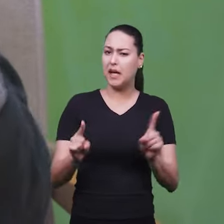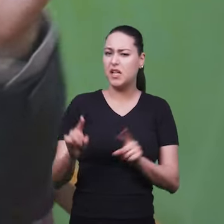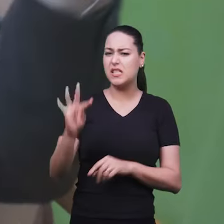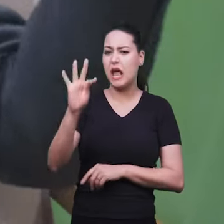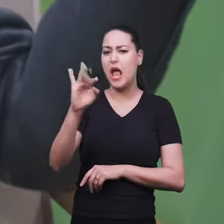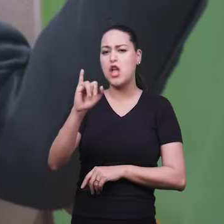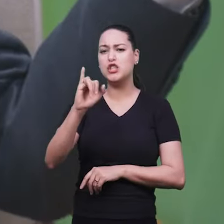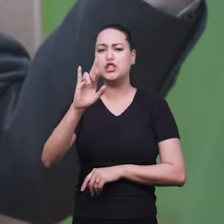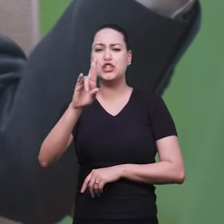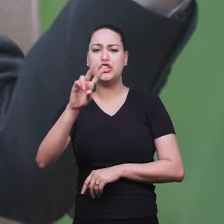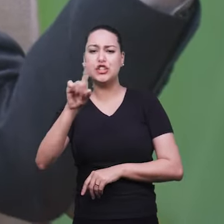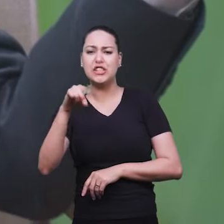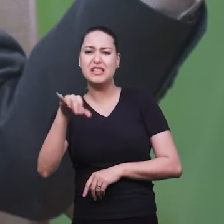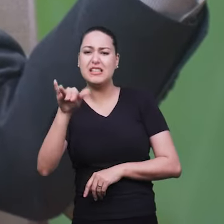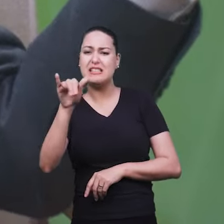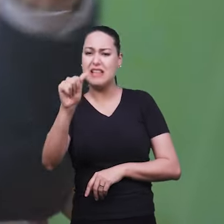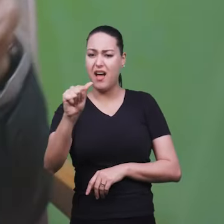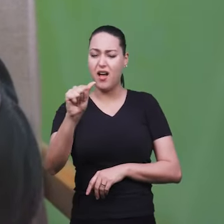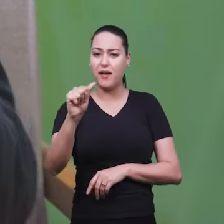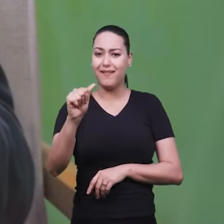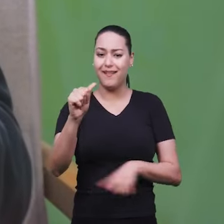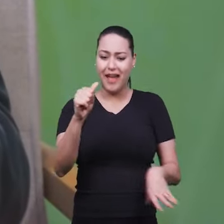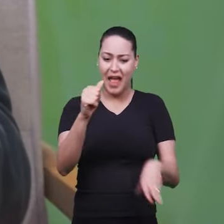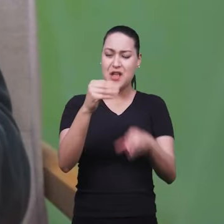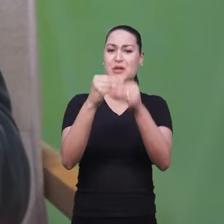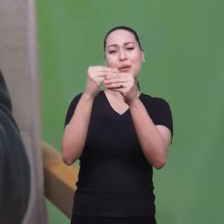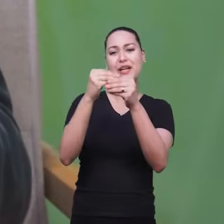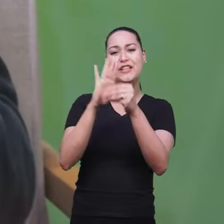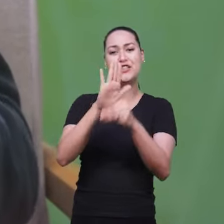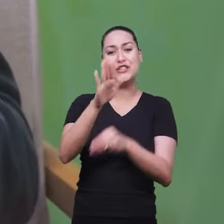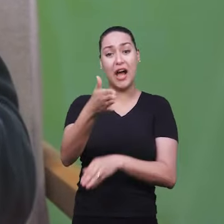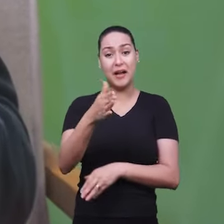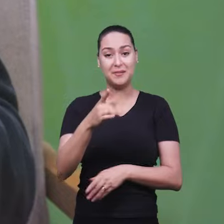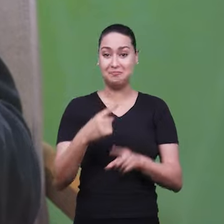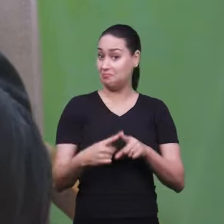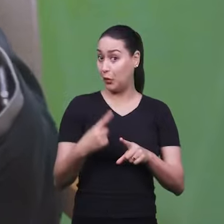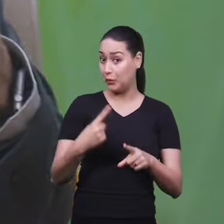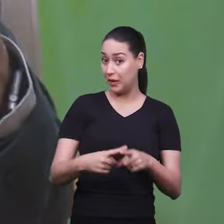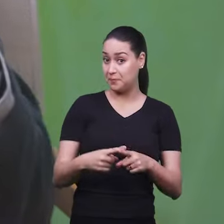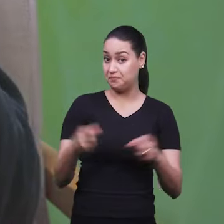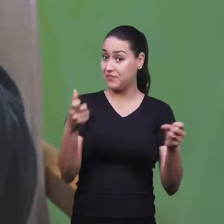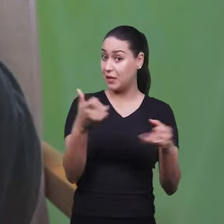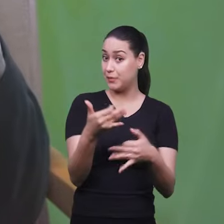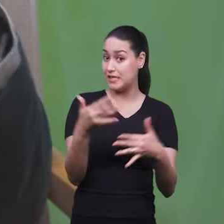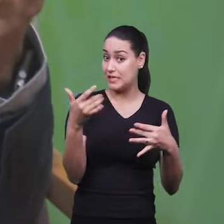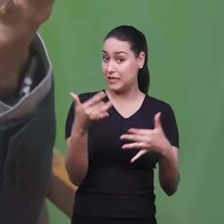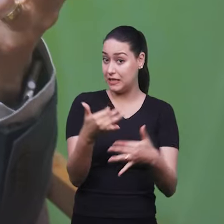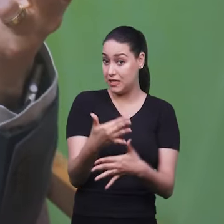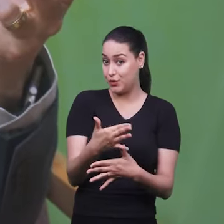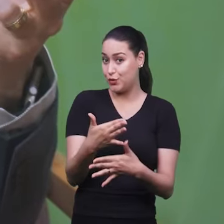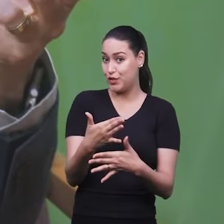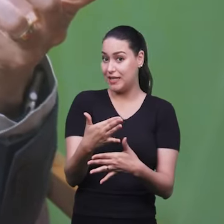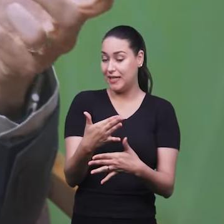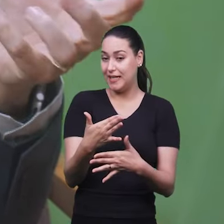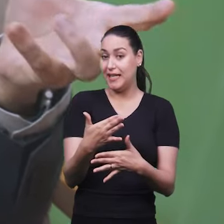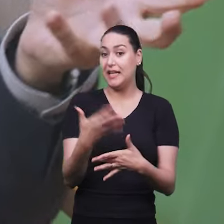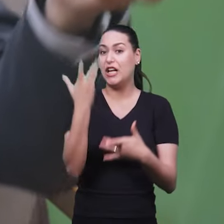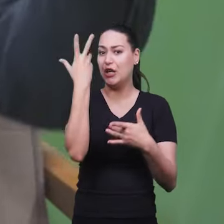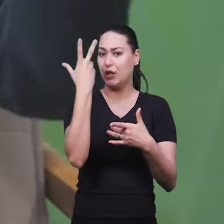Agora, Tirzá aí já nos envolve muito. Por quê? Porque foi uma